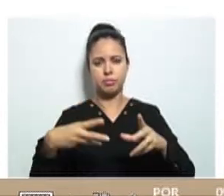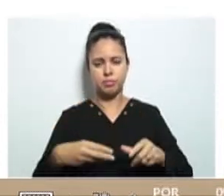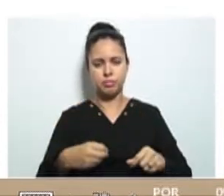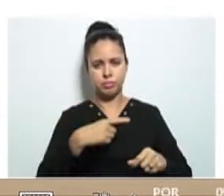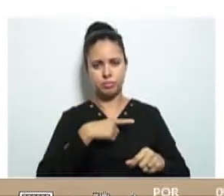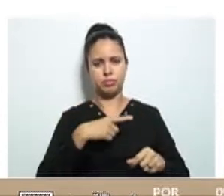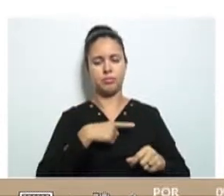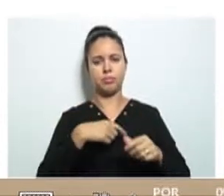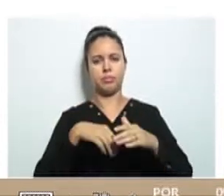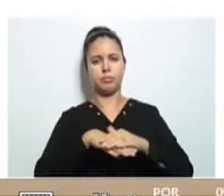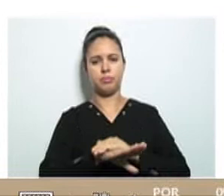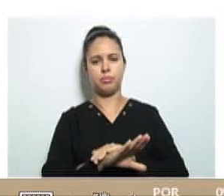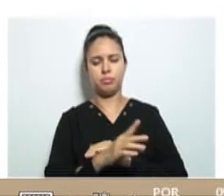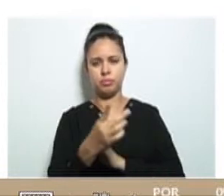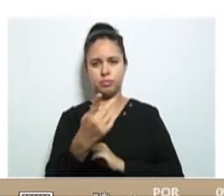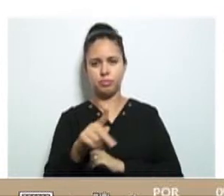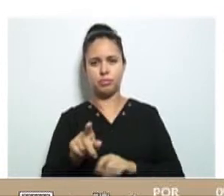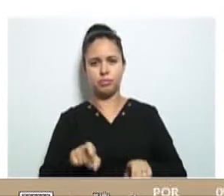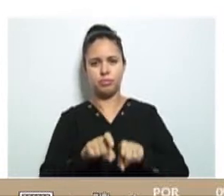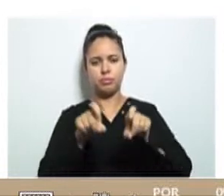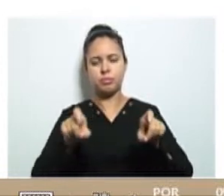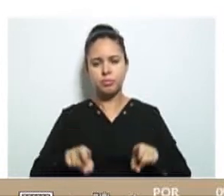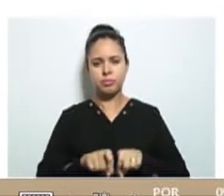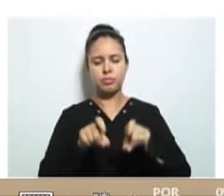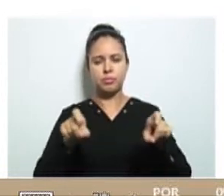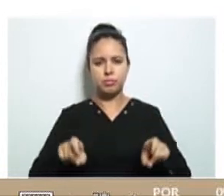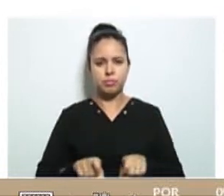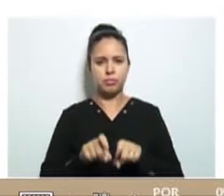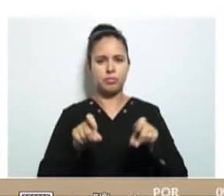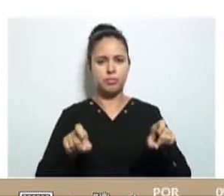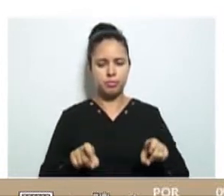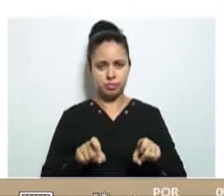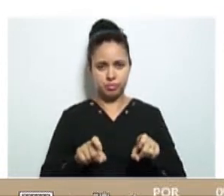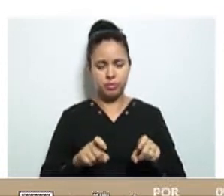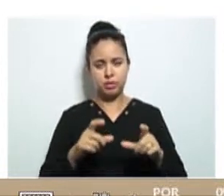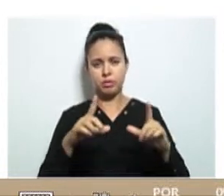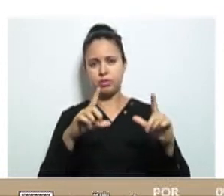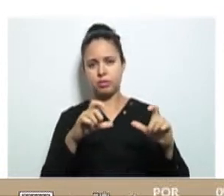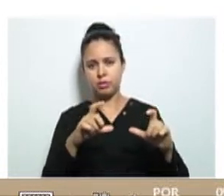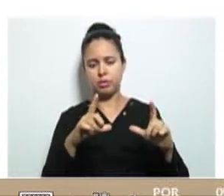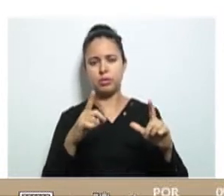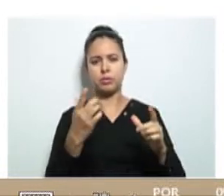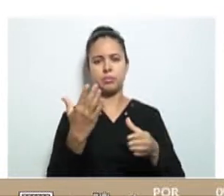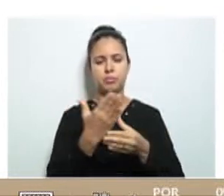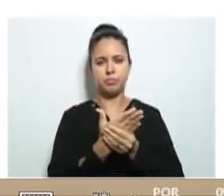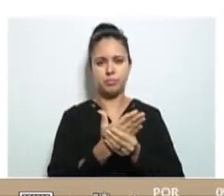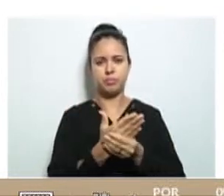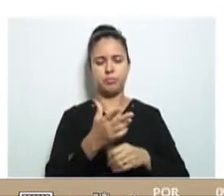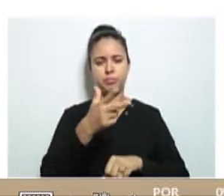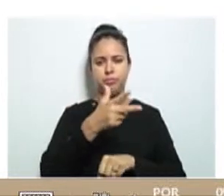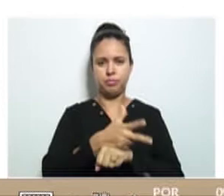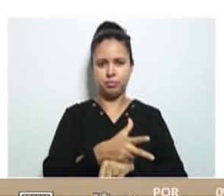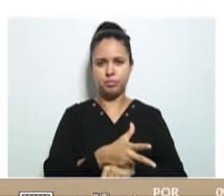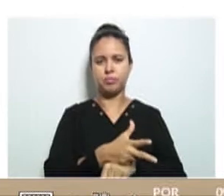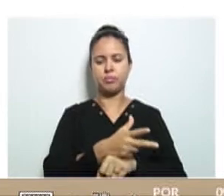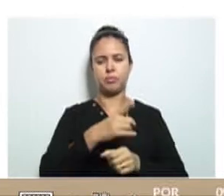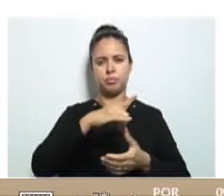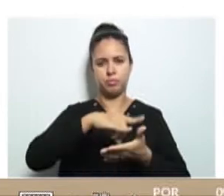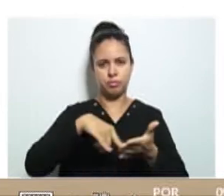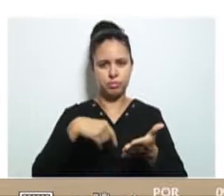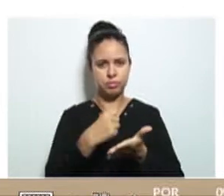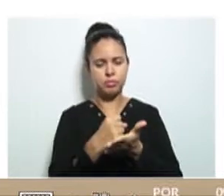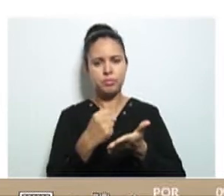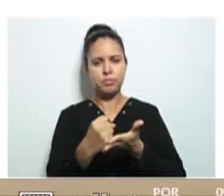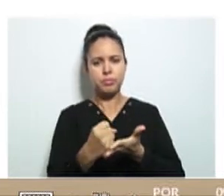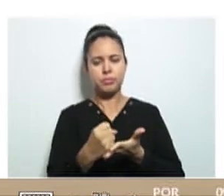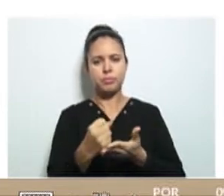armazenado no seu computador. Aí entra programas, pastas, vídeos, fotos, enfim, você vai explorar, tá? Tudo que tem